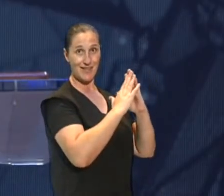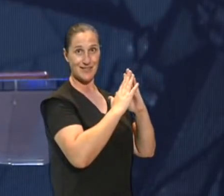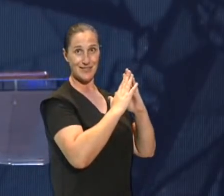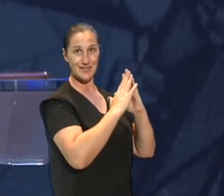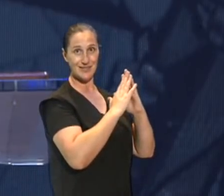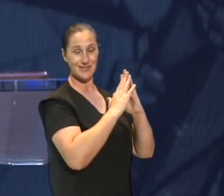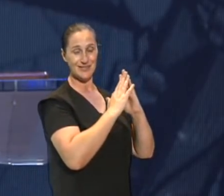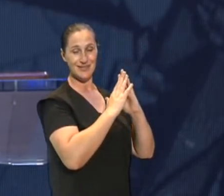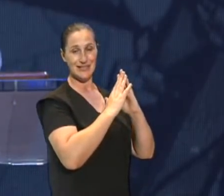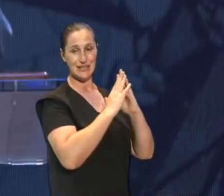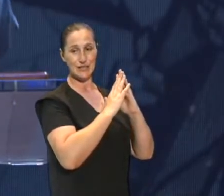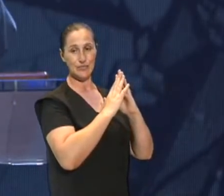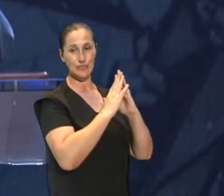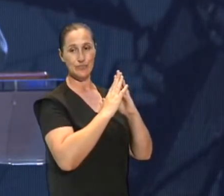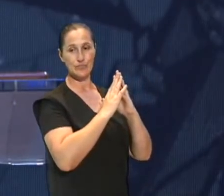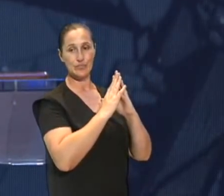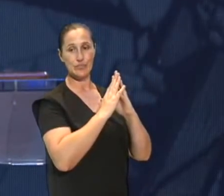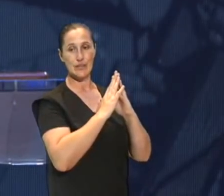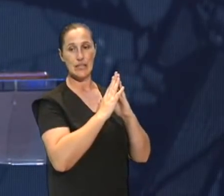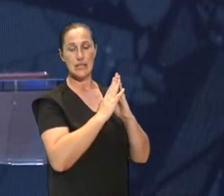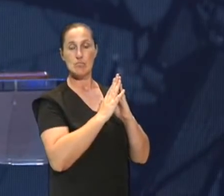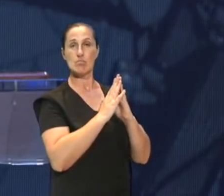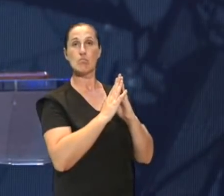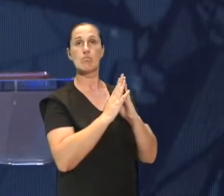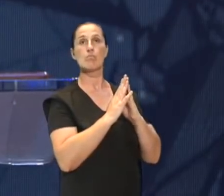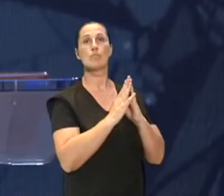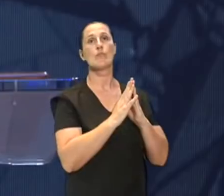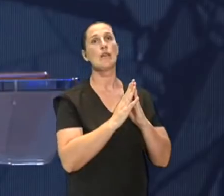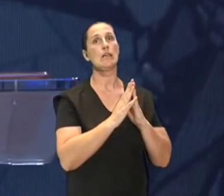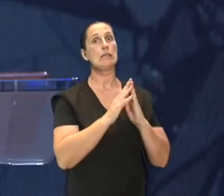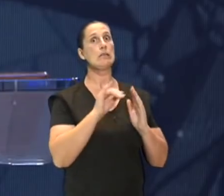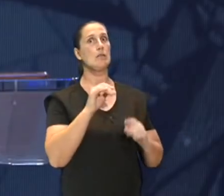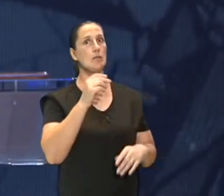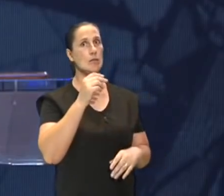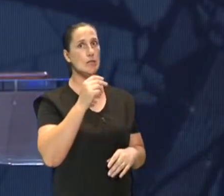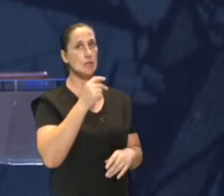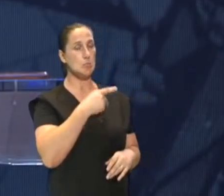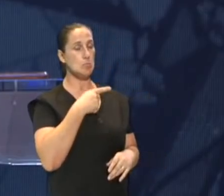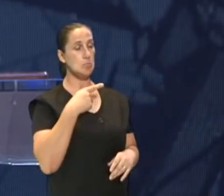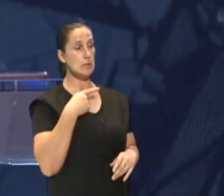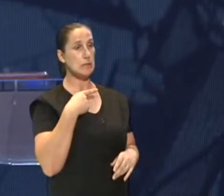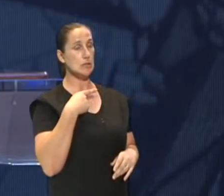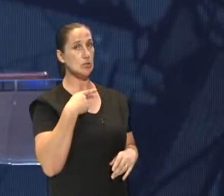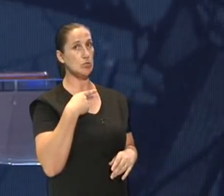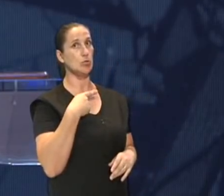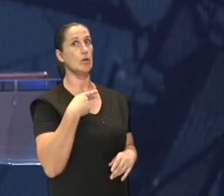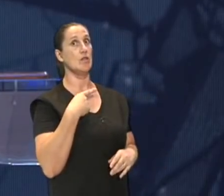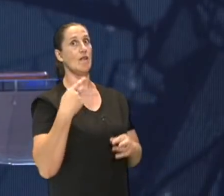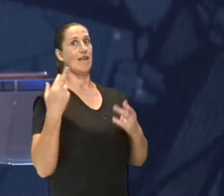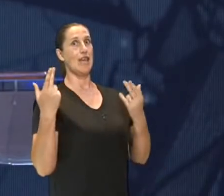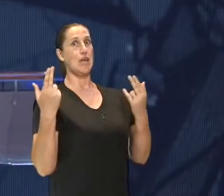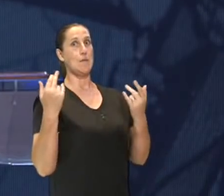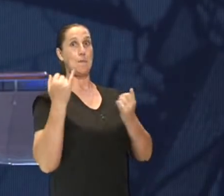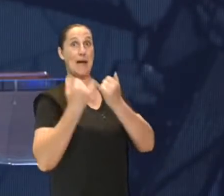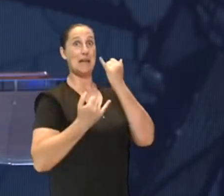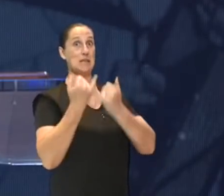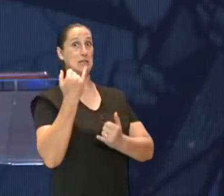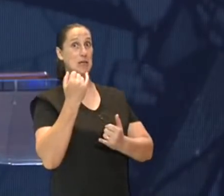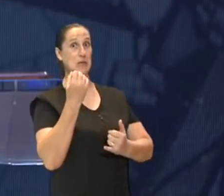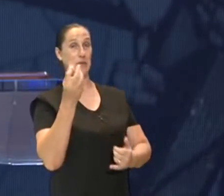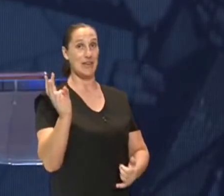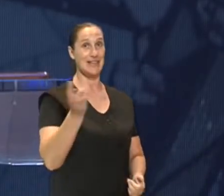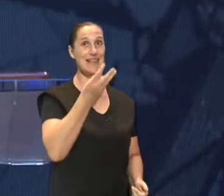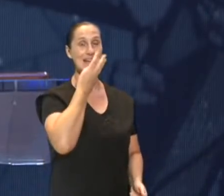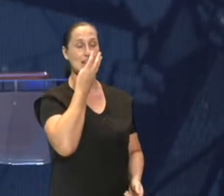esse pastor seja da estirpe, não é, de Isaías, e ele chegue lá para você para dizer o seguinte: olha,